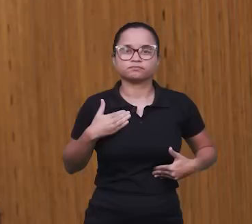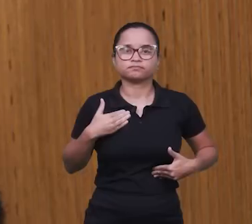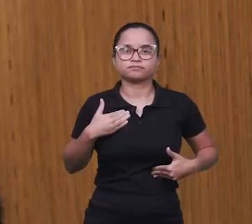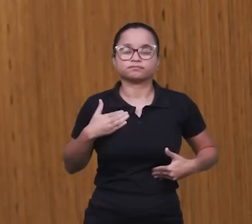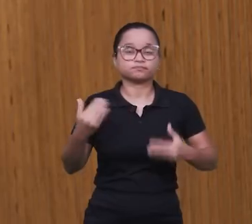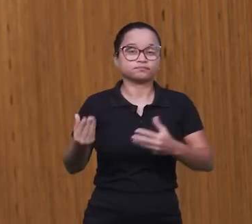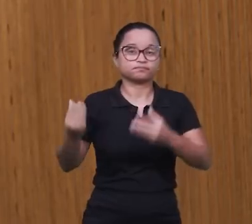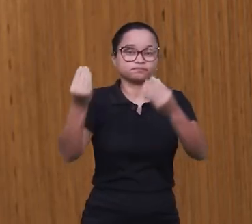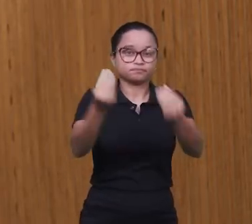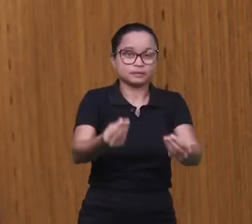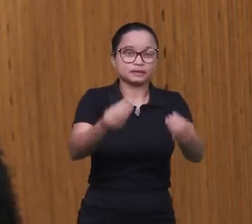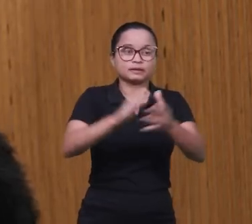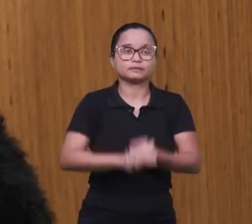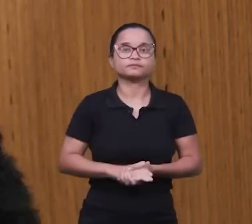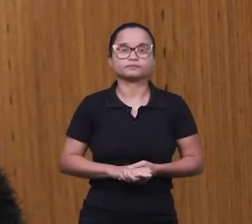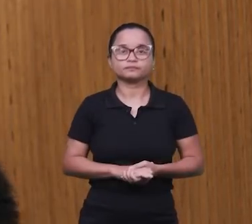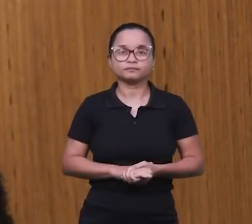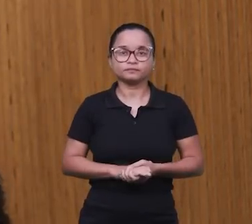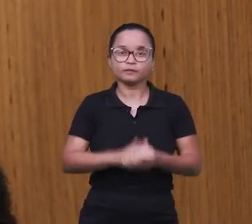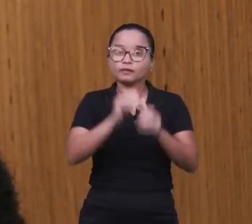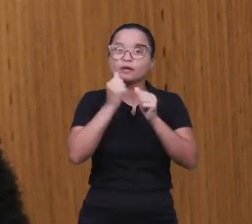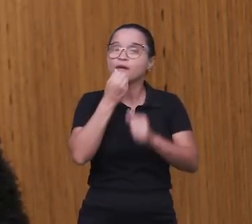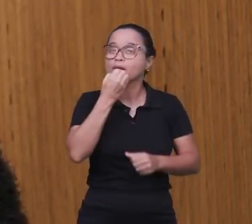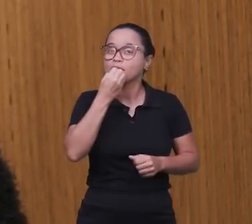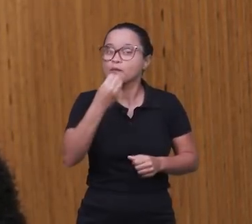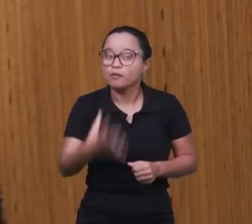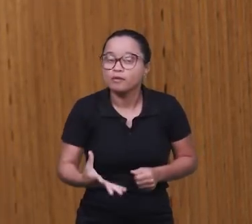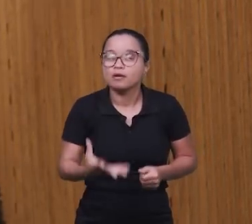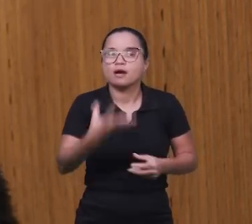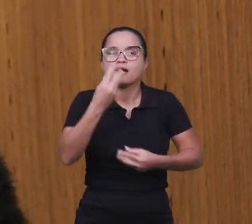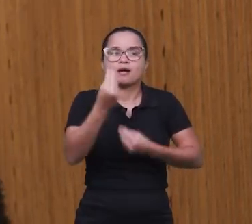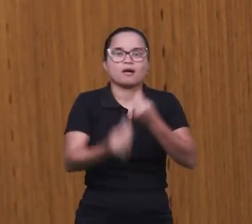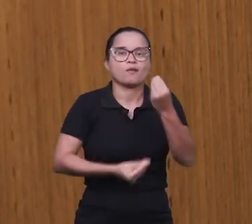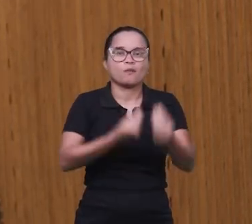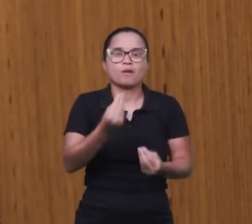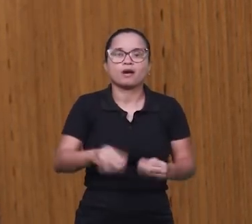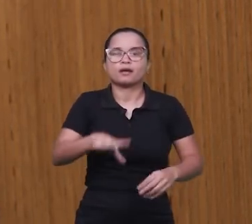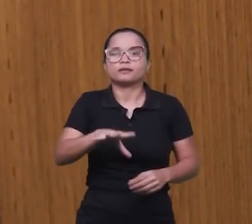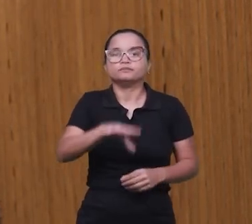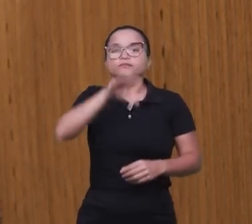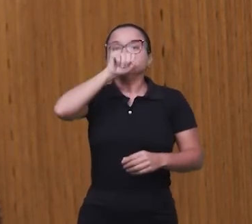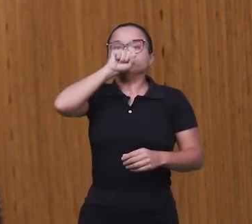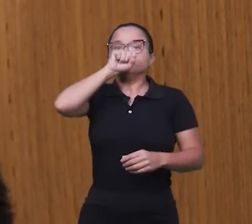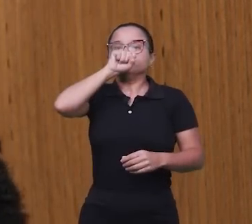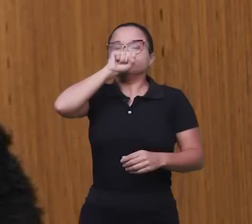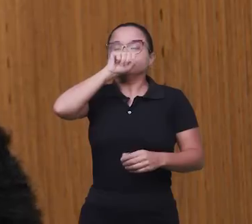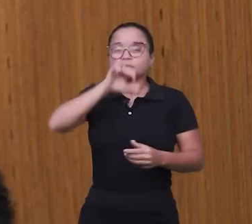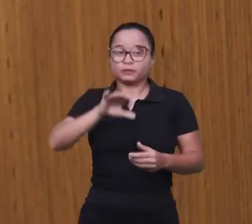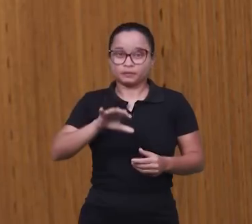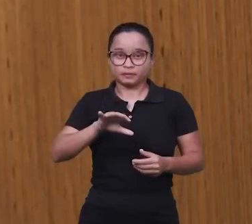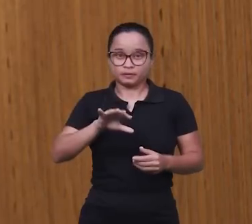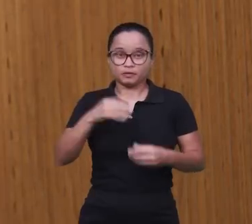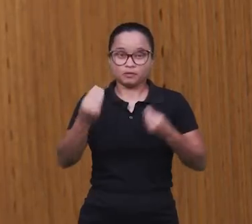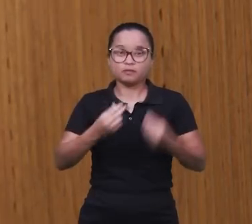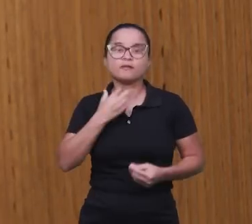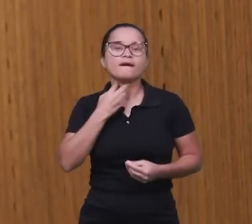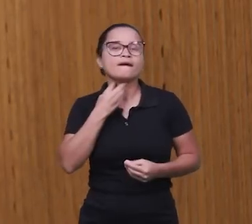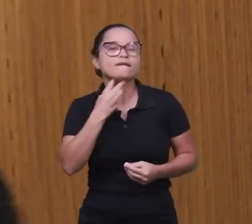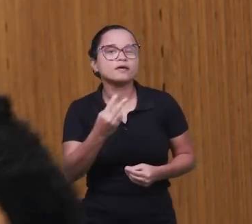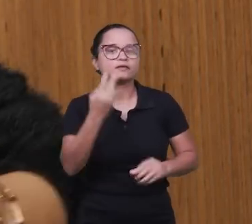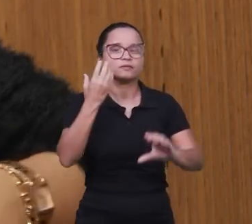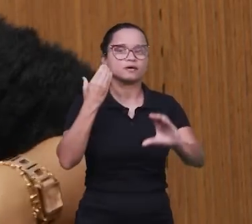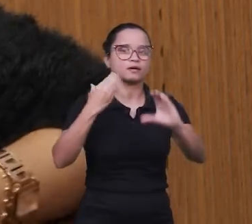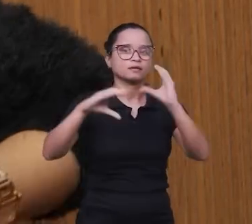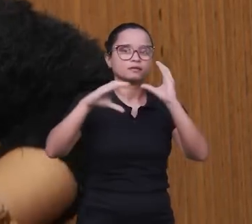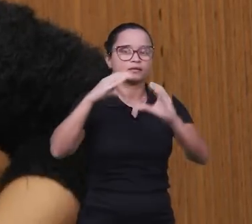que vai te dar mais benefícios em relação à sua respiração. Então, para trabalhar a respiração direcionada à voz